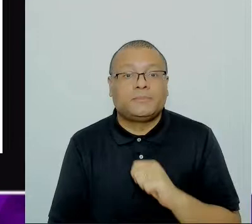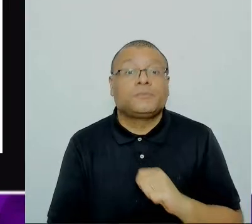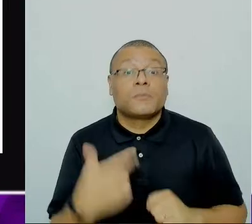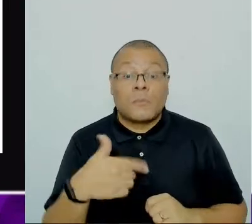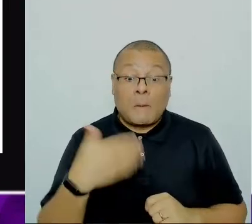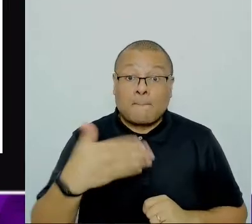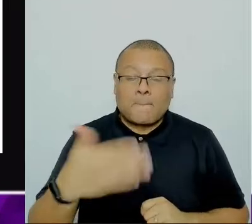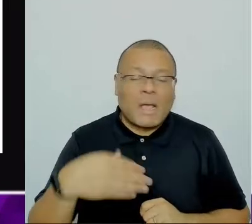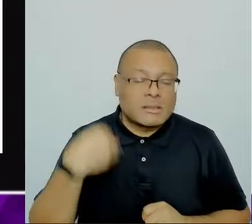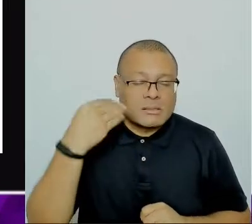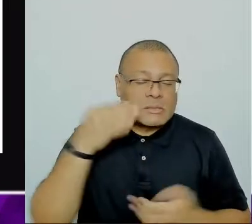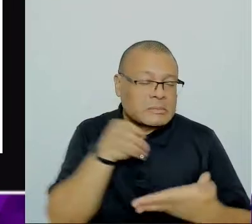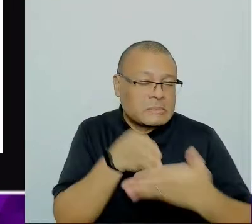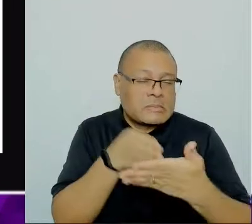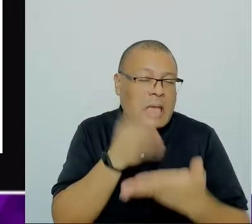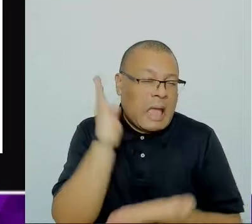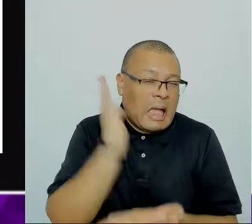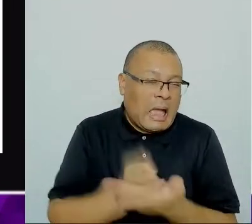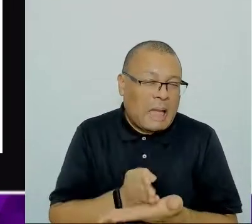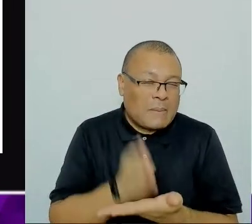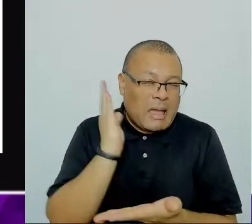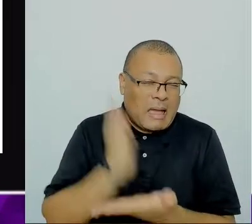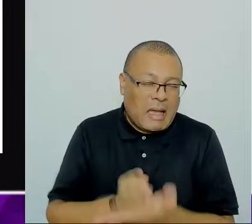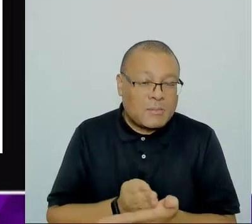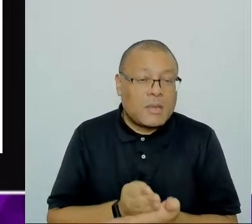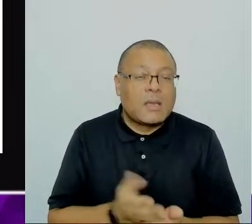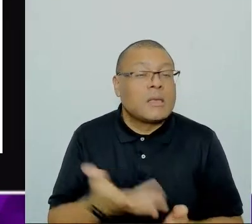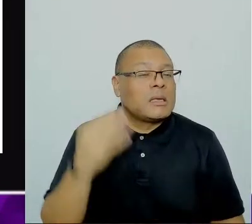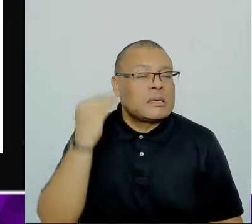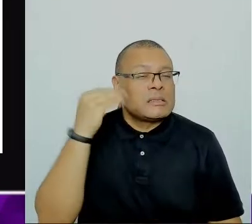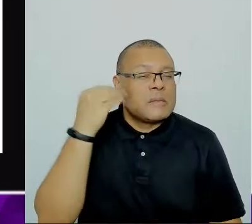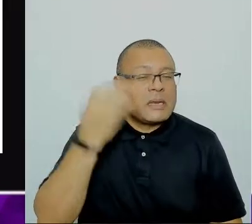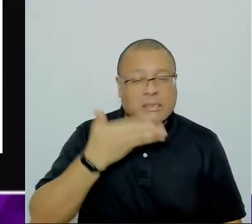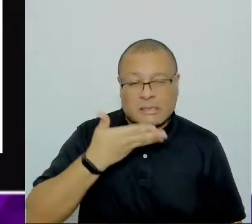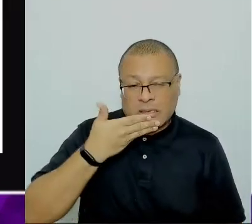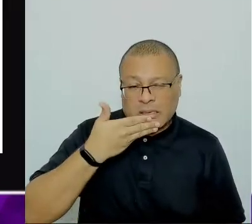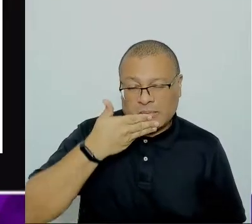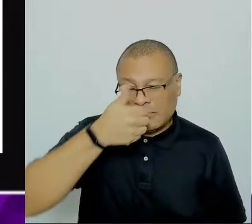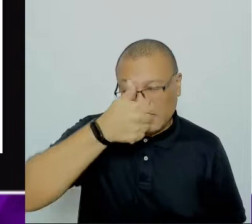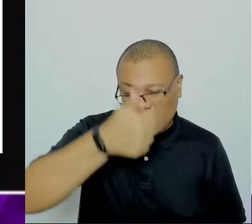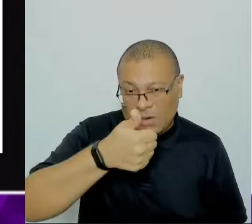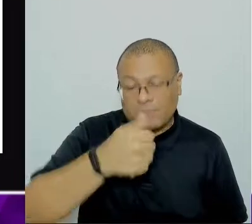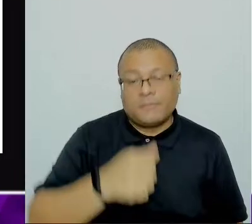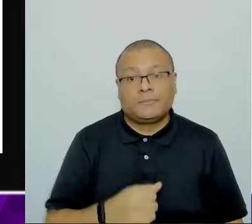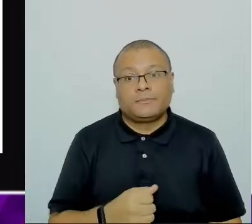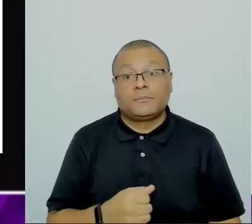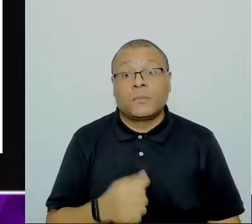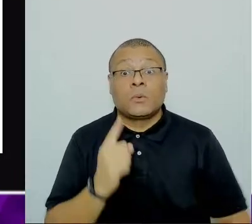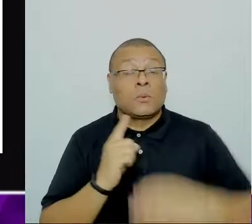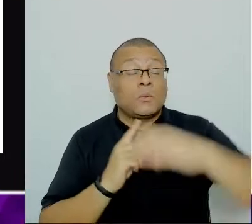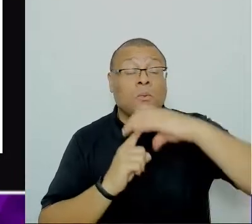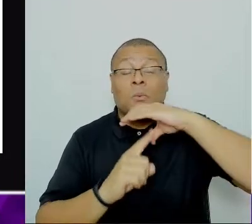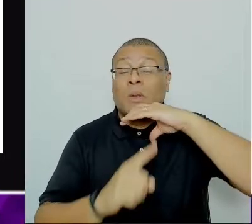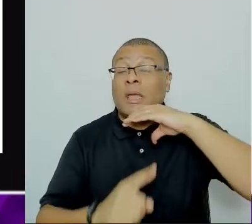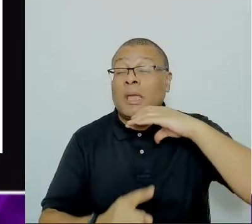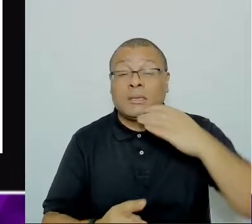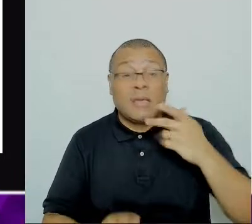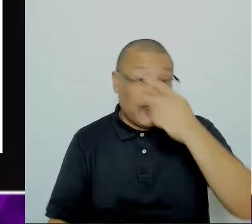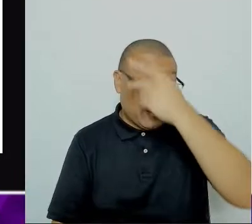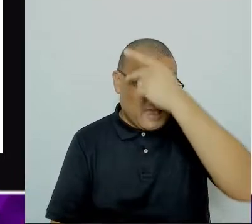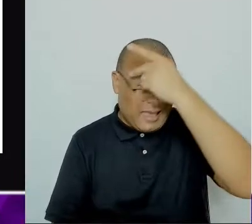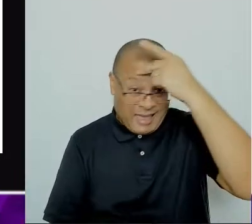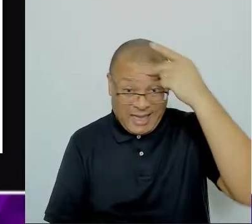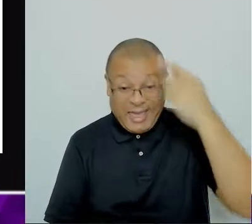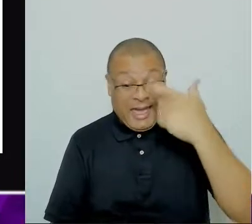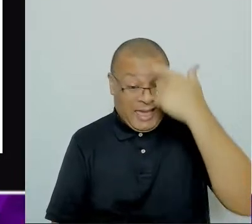menos barreiras, que a gente consiga dar uma experiência realmente bacana para ele, quer dizer, quem são essas pessoas que podem dar, quem